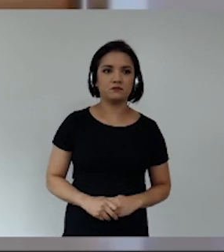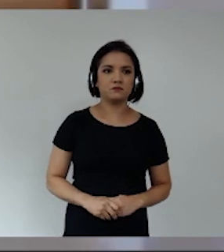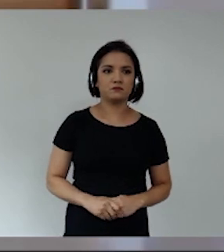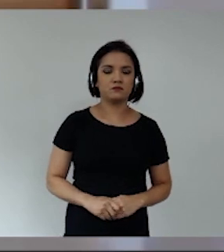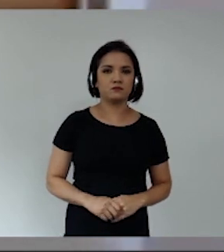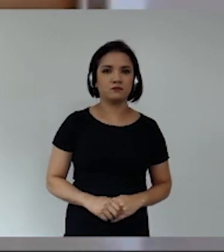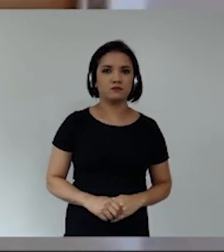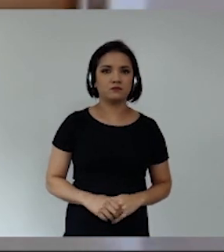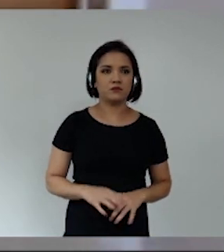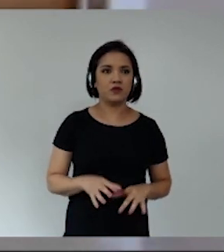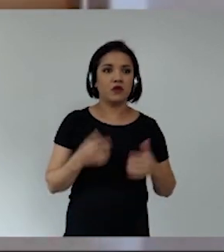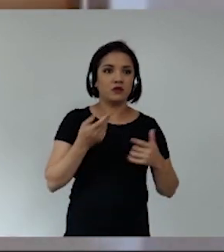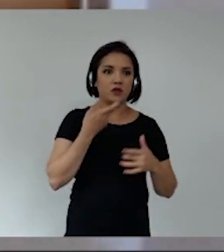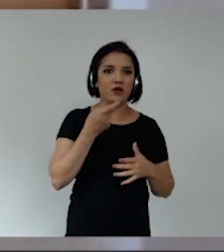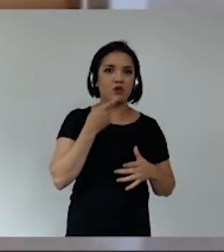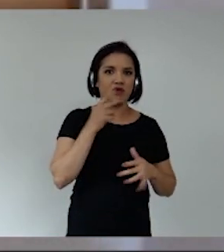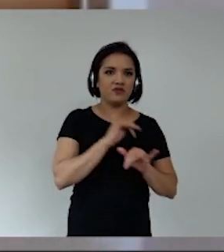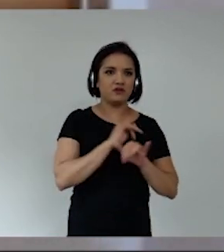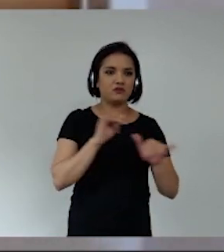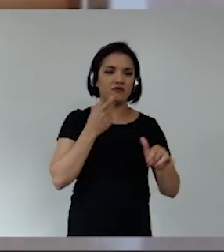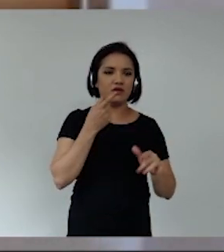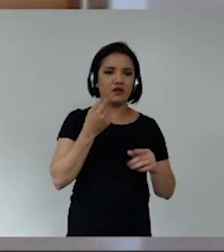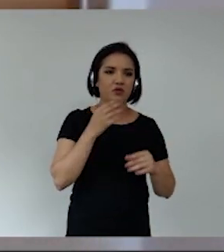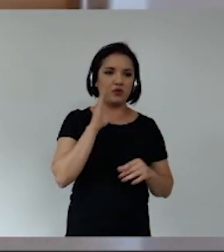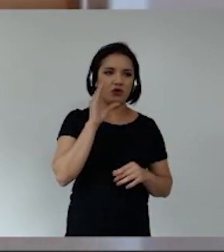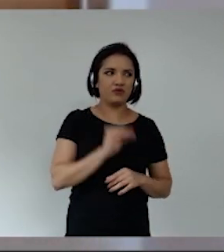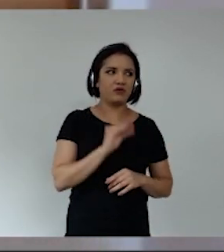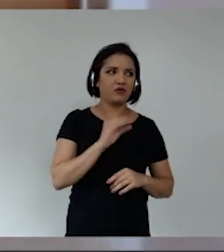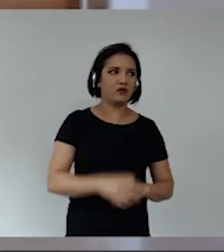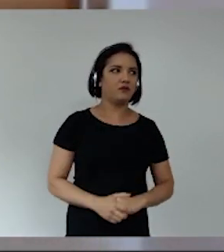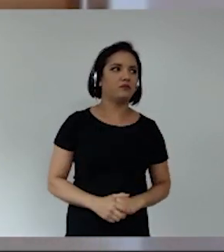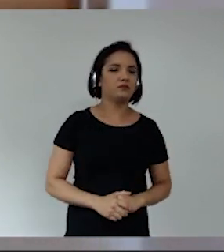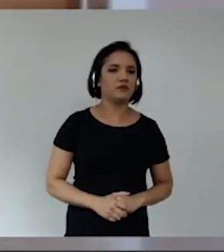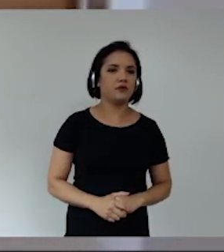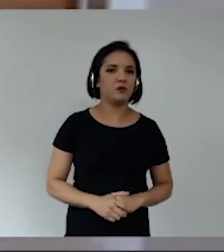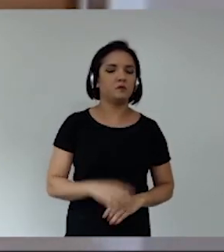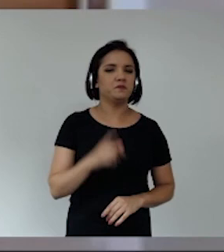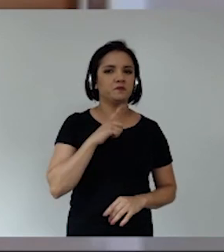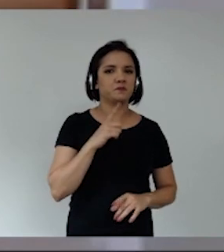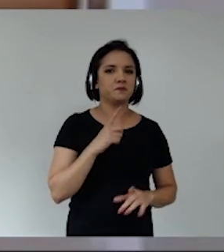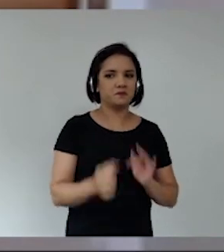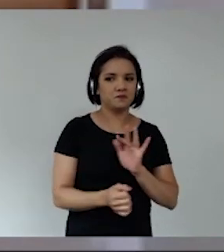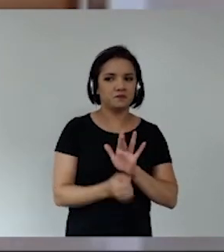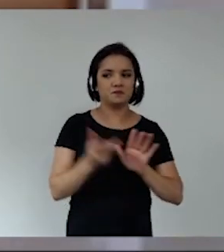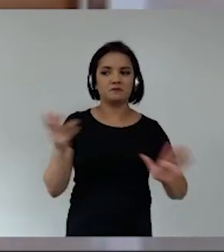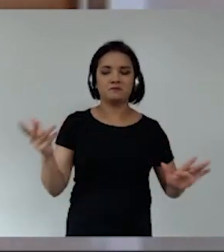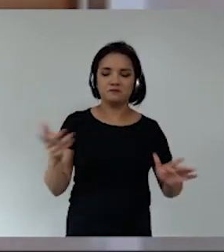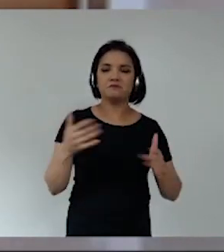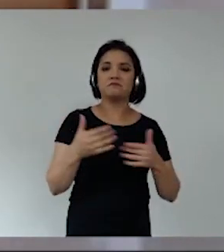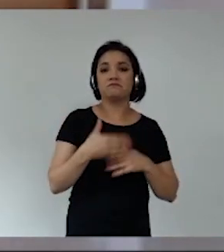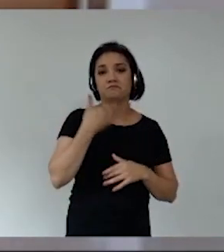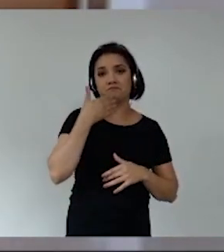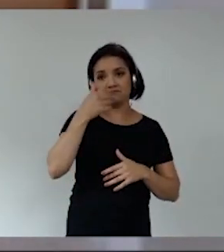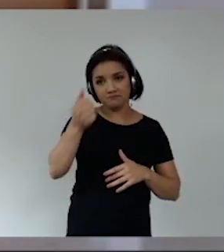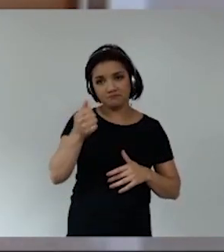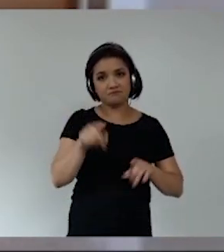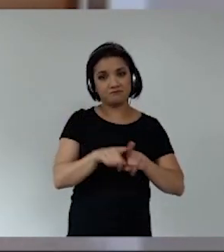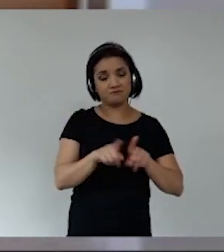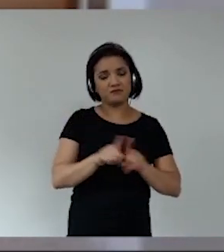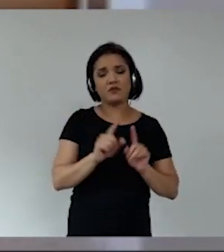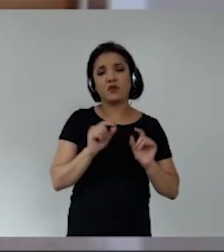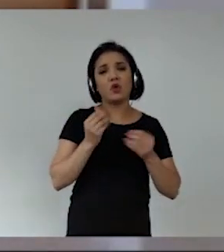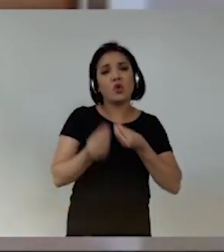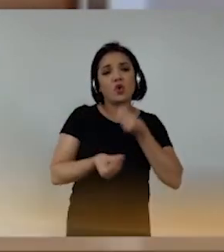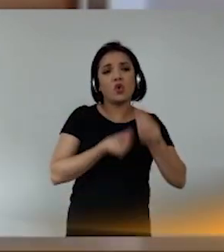judicial lá em 2003, 2004, que vem passando por uma série de melhorias. Em que ponto que eu quero chegar para avançar